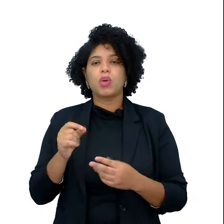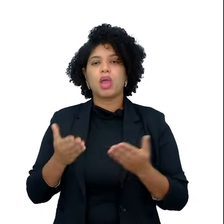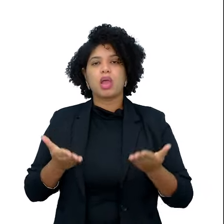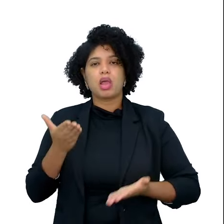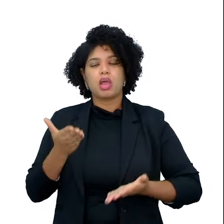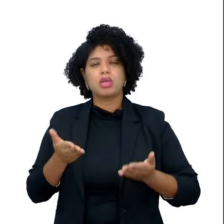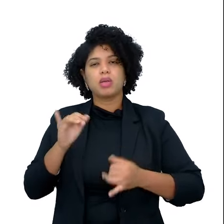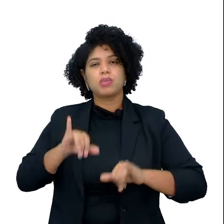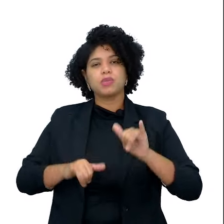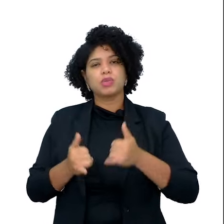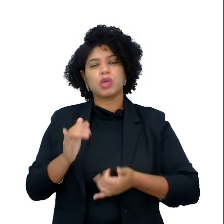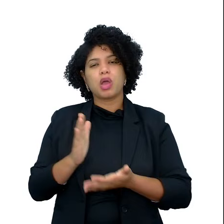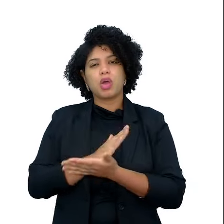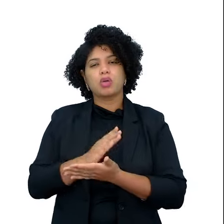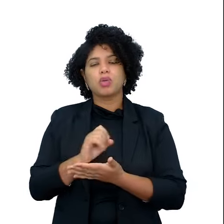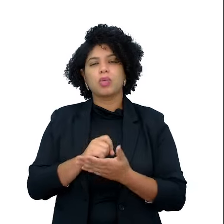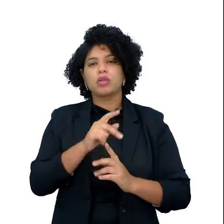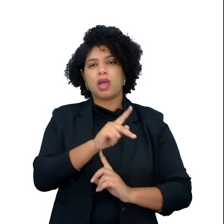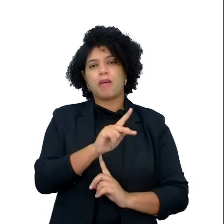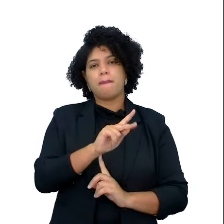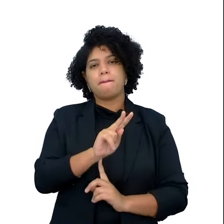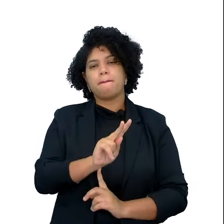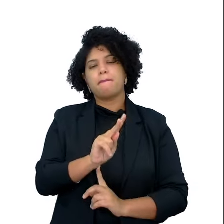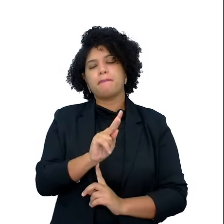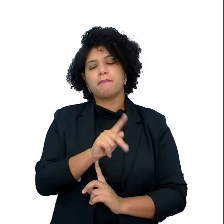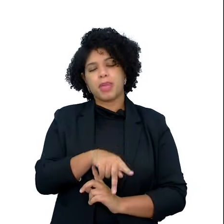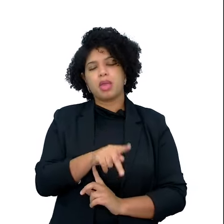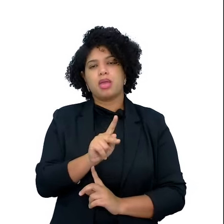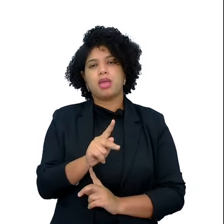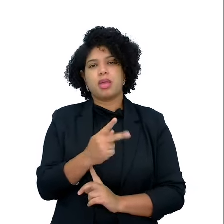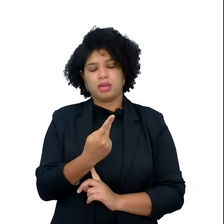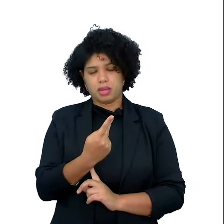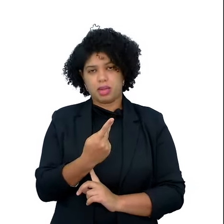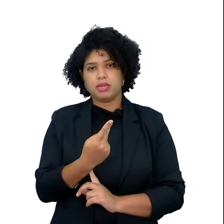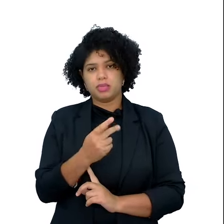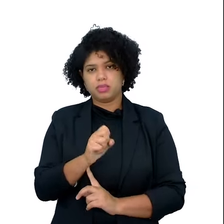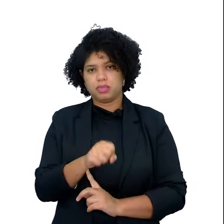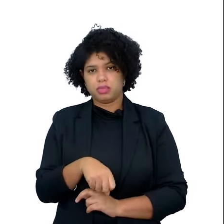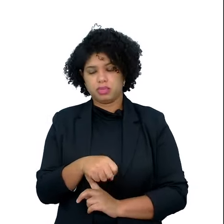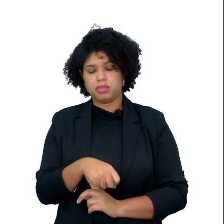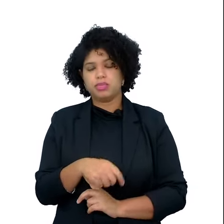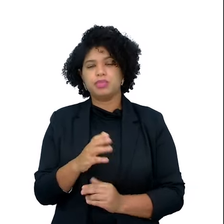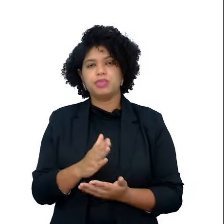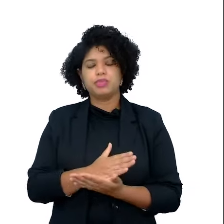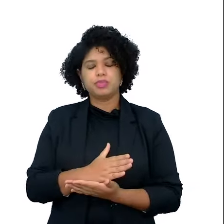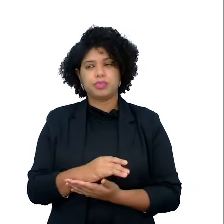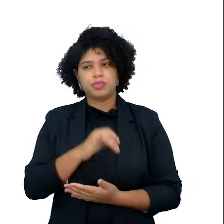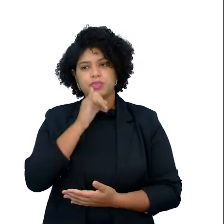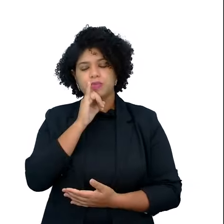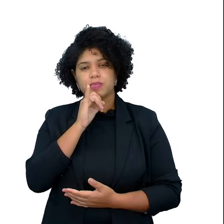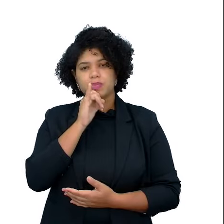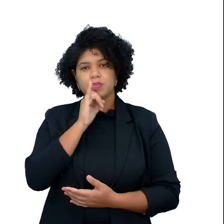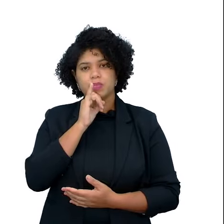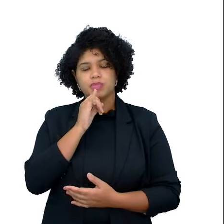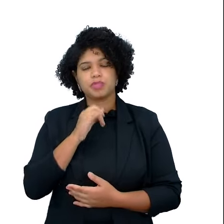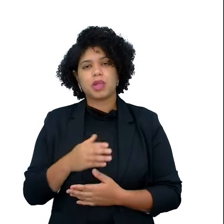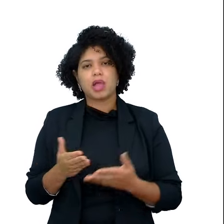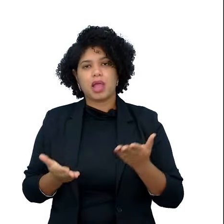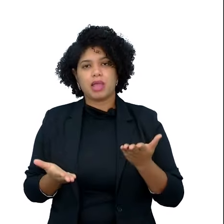soluções, pensando no pH, em soluções quando a gente trabalha com